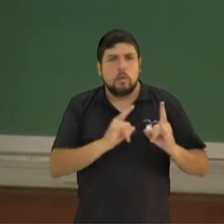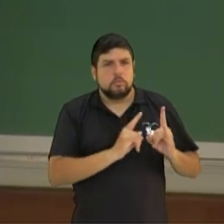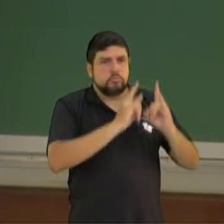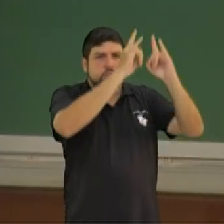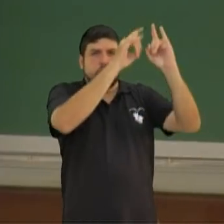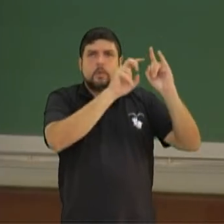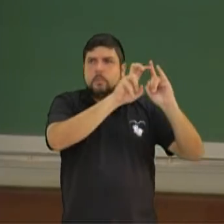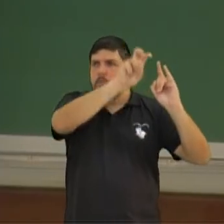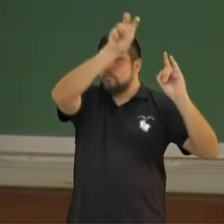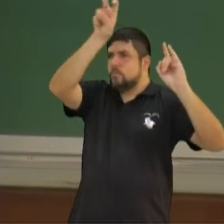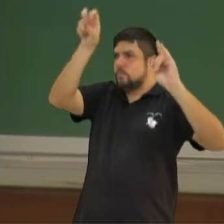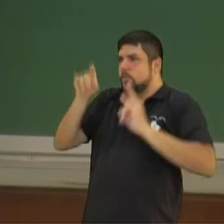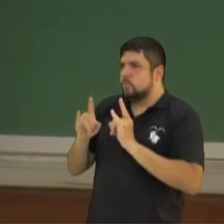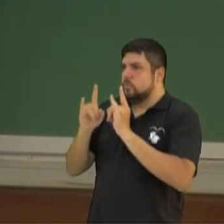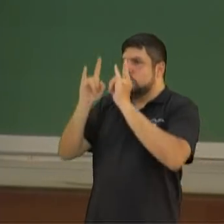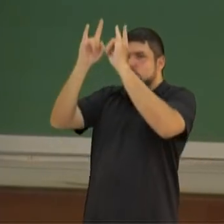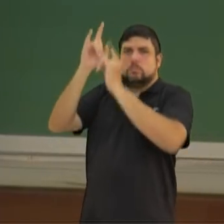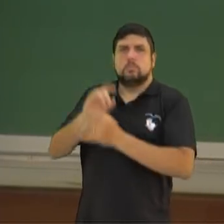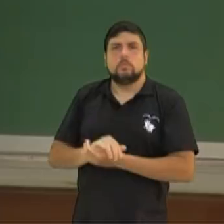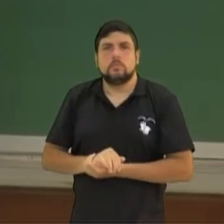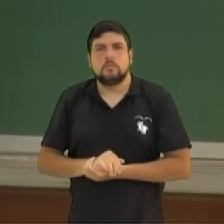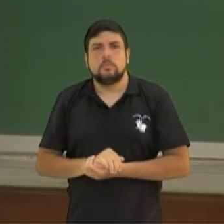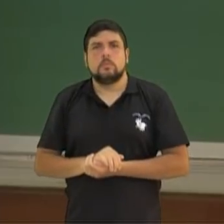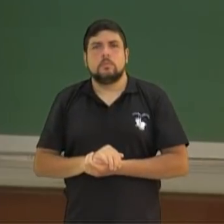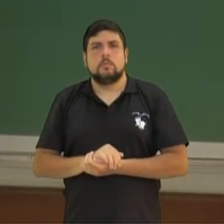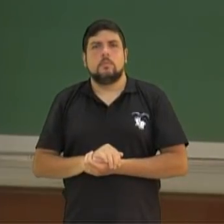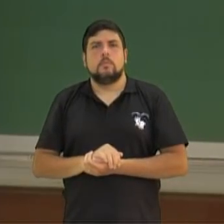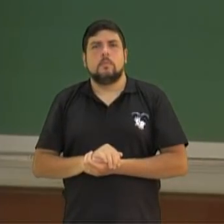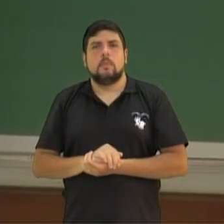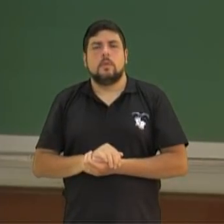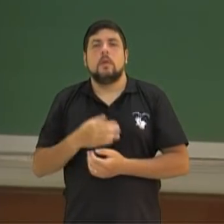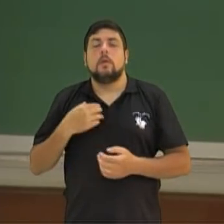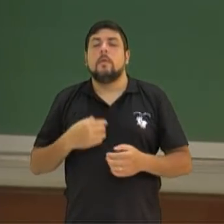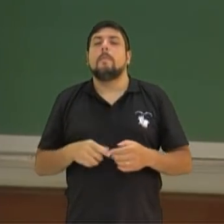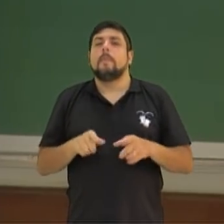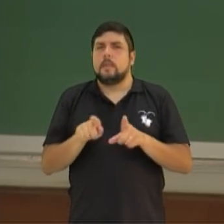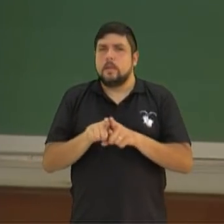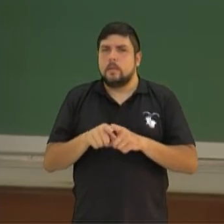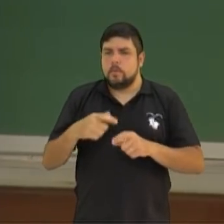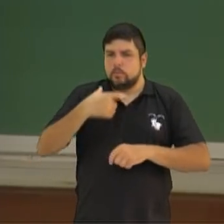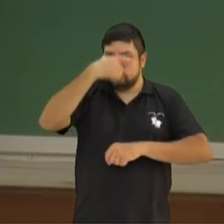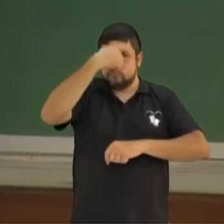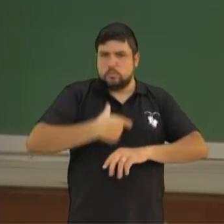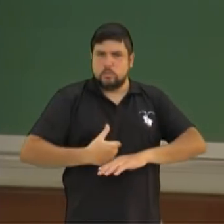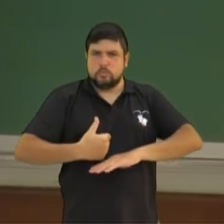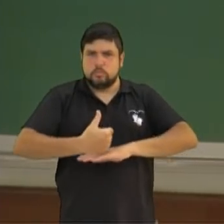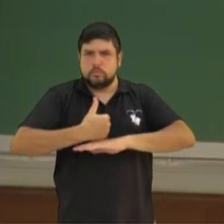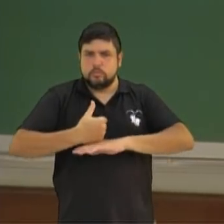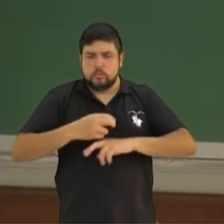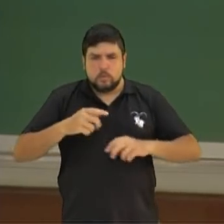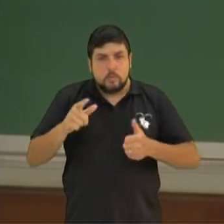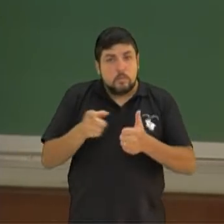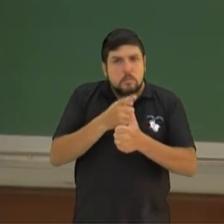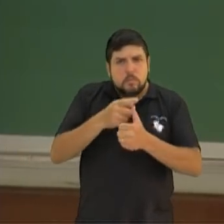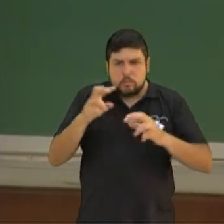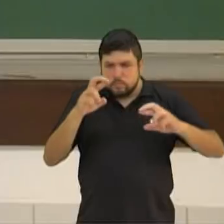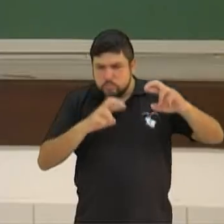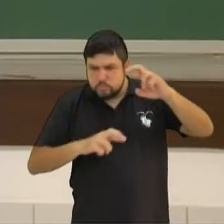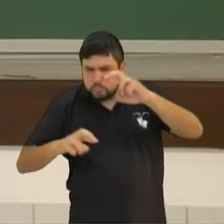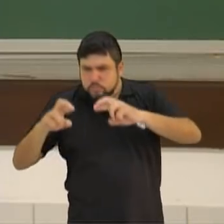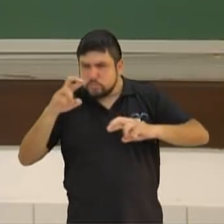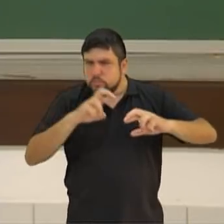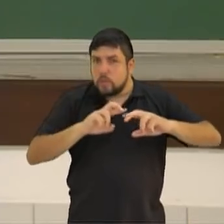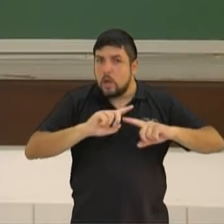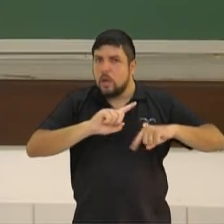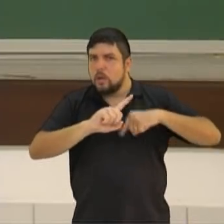é um obstáculo. E o praticante deve avaliar os riscos e realizar as manobras com segurança.